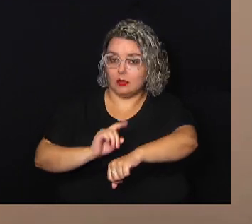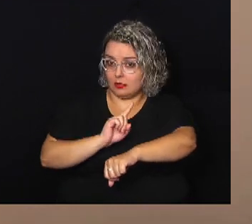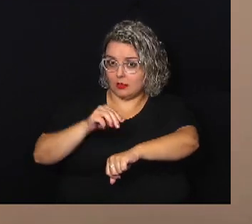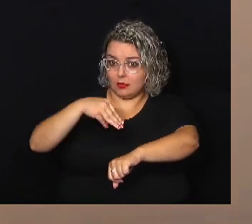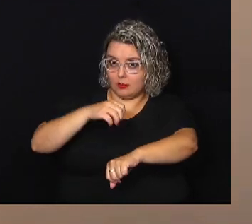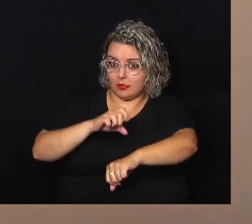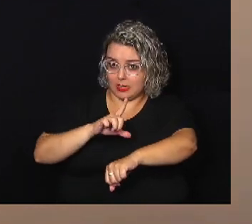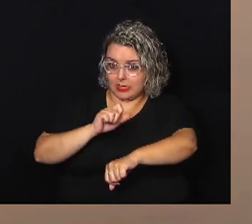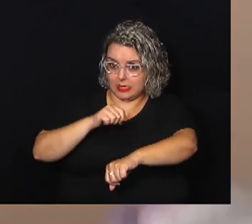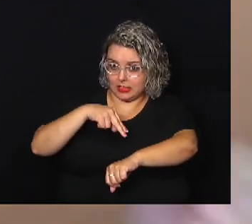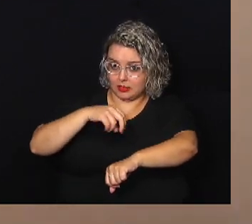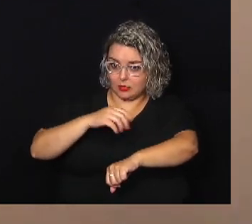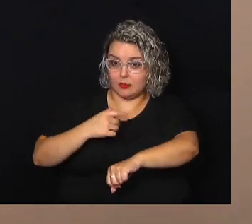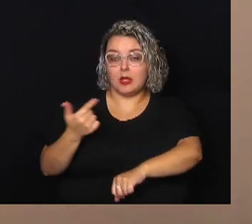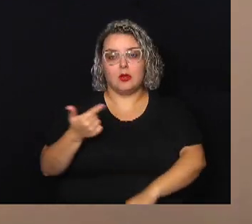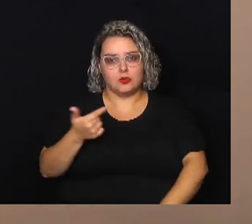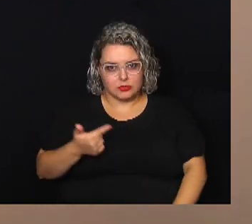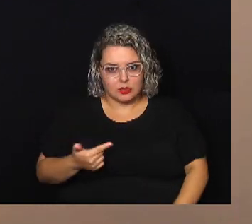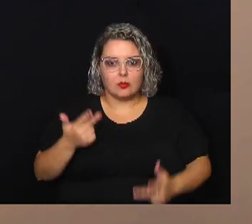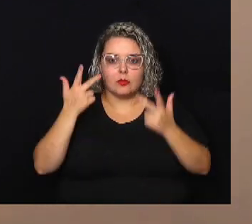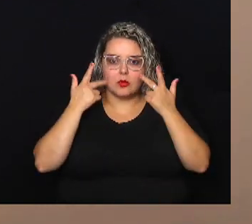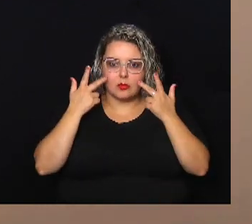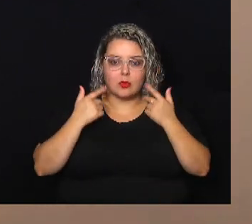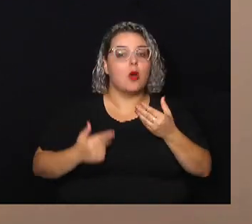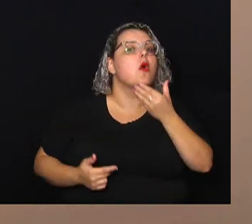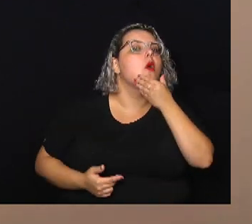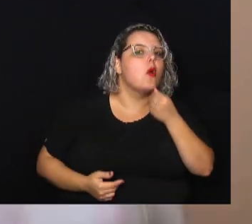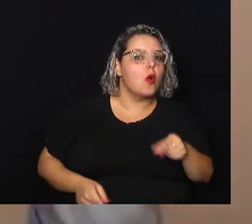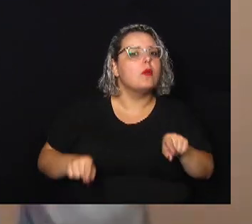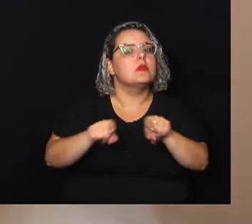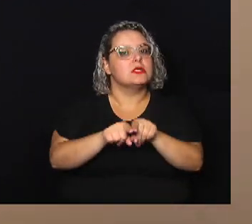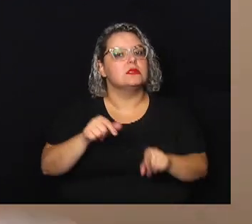segundo tumor mais comum, tanto em homens quanto em mulheres.